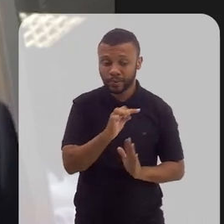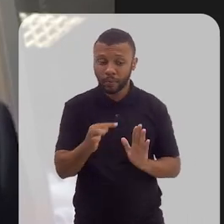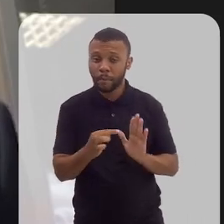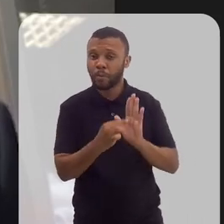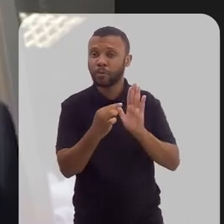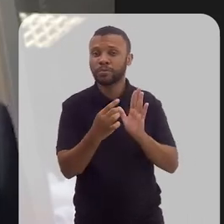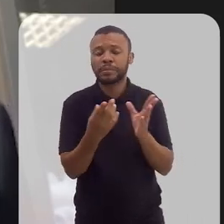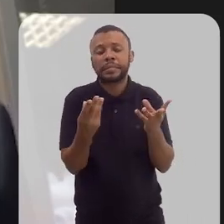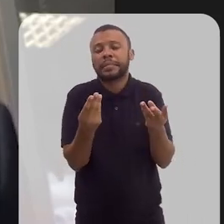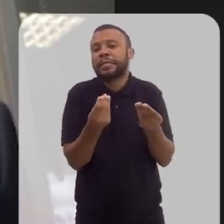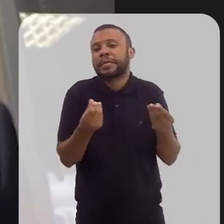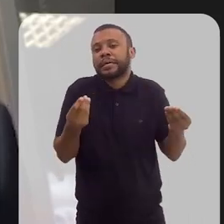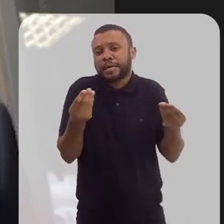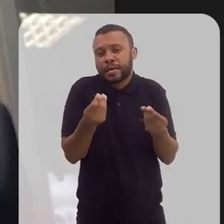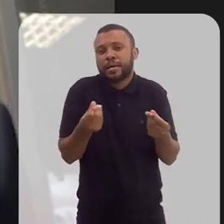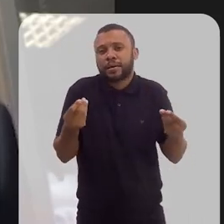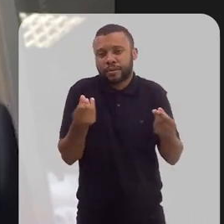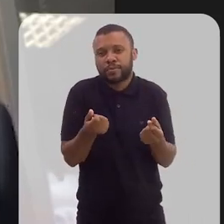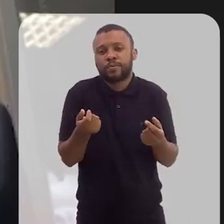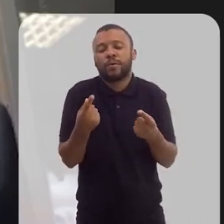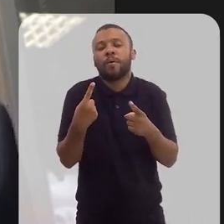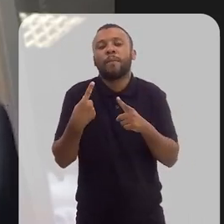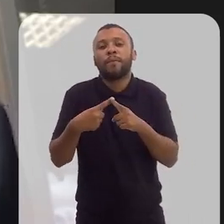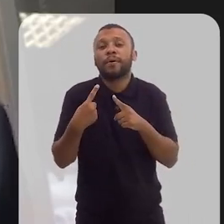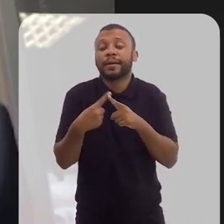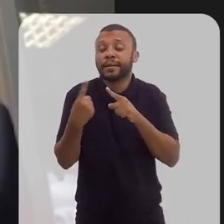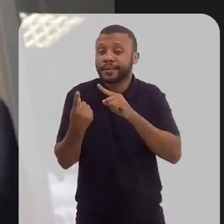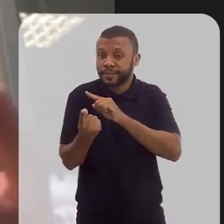porque, ao mesmo tempo em que,